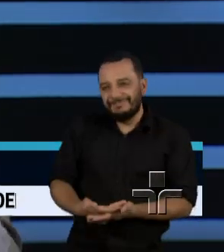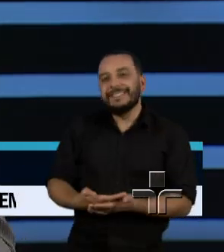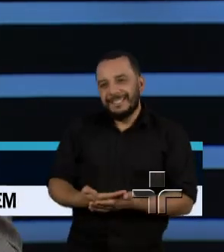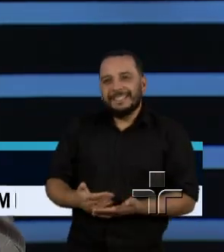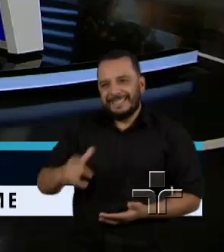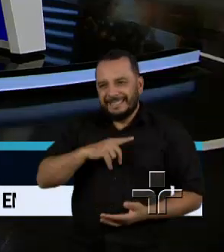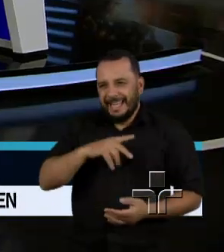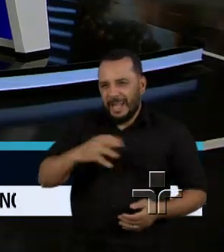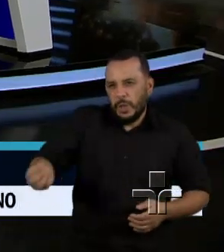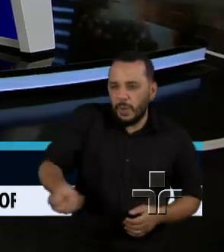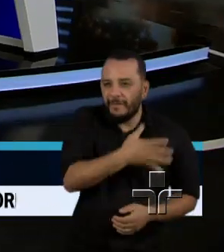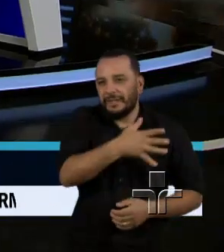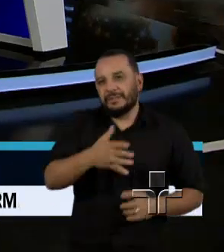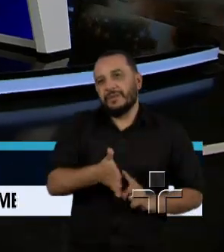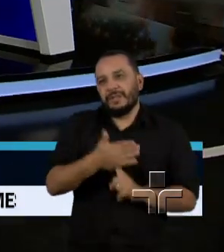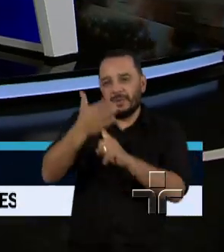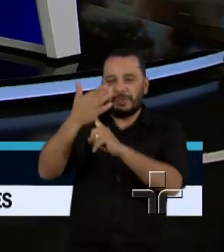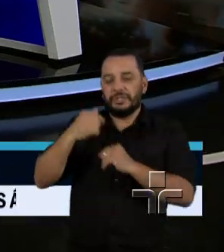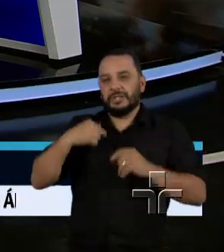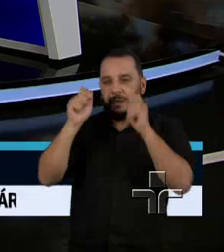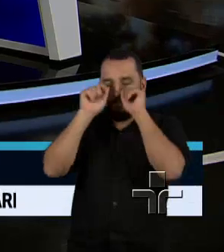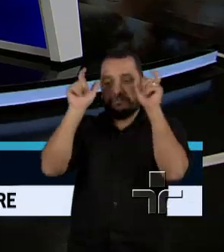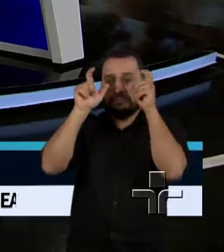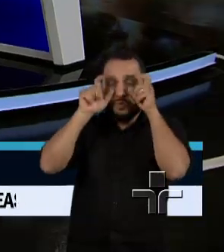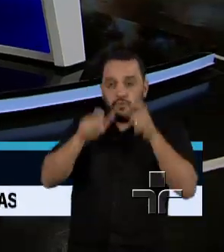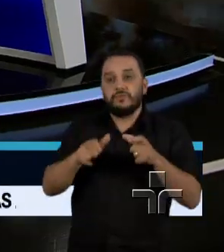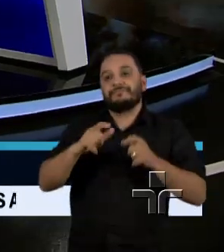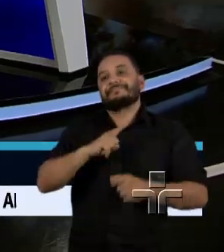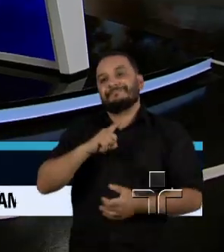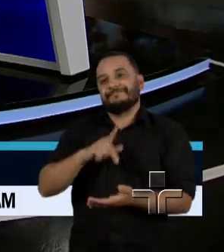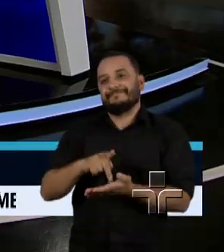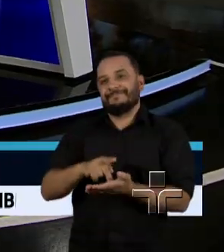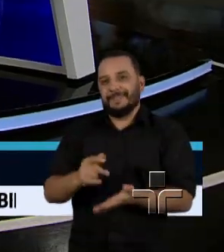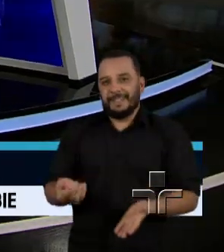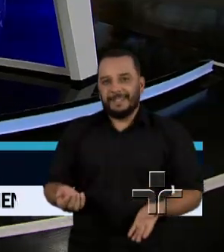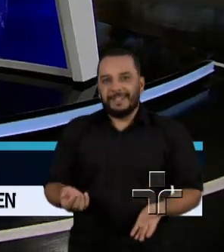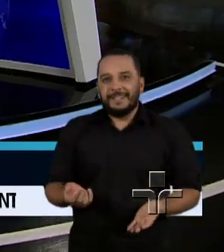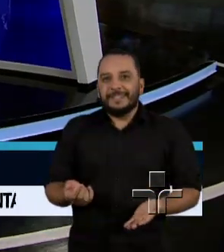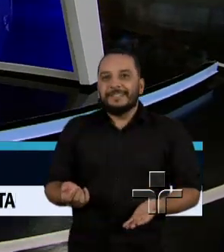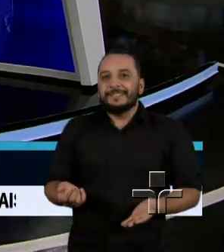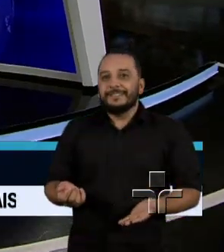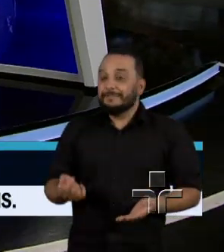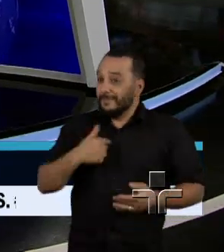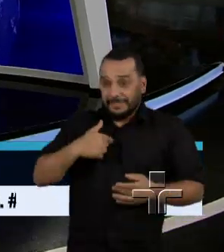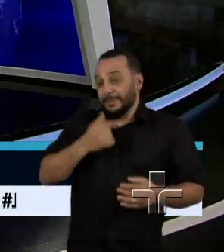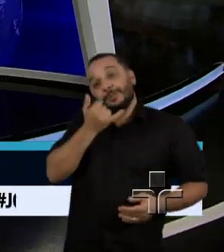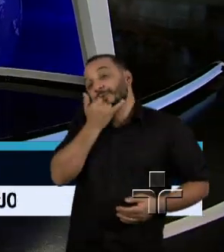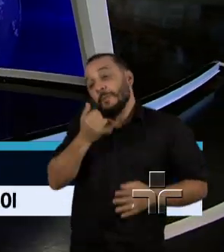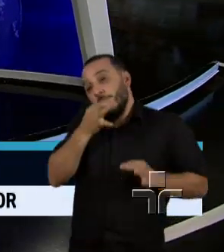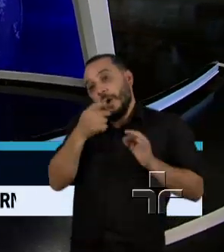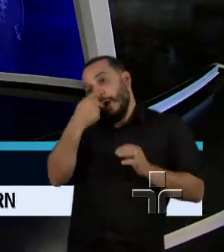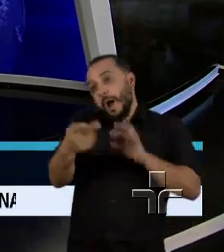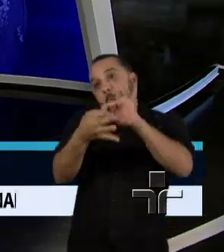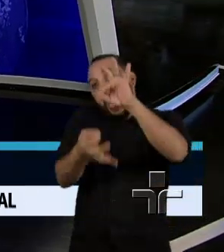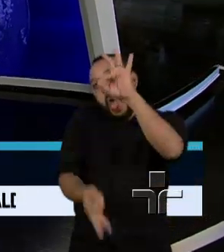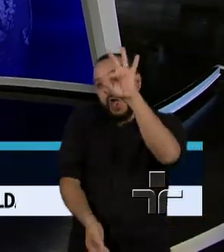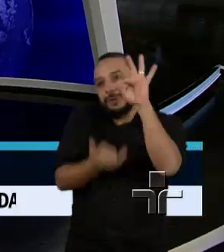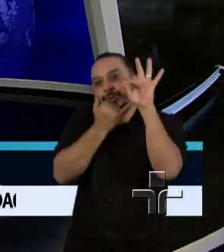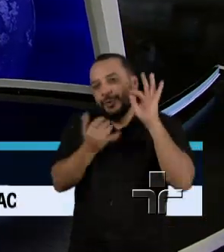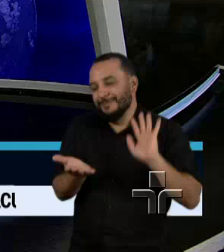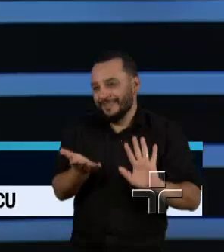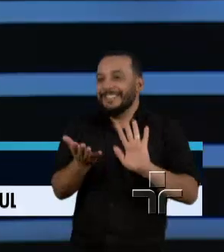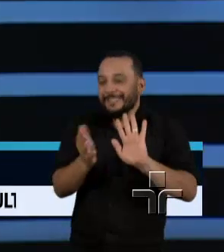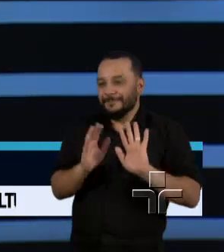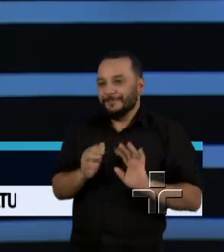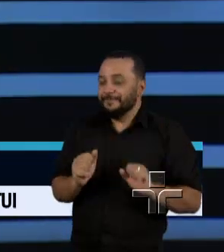com inovação é muito impressionante. Não, pode continuar. Não, porque às vezes eu falo muito. Pode concluir. Não,